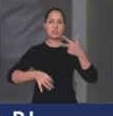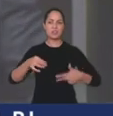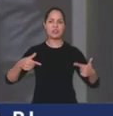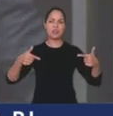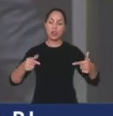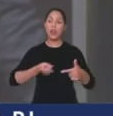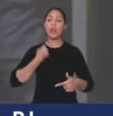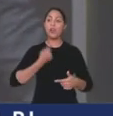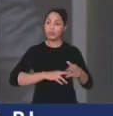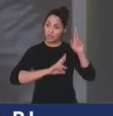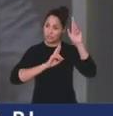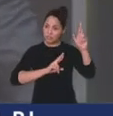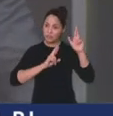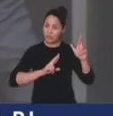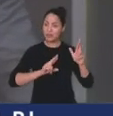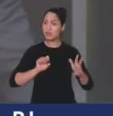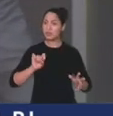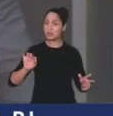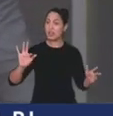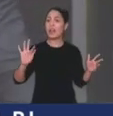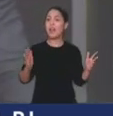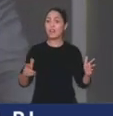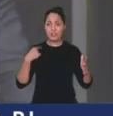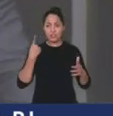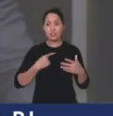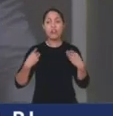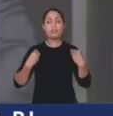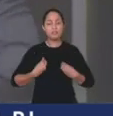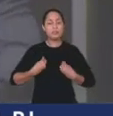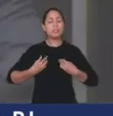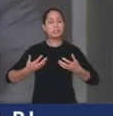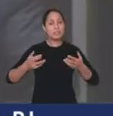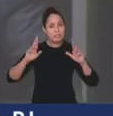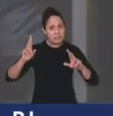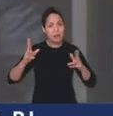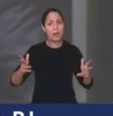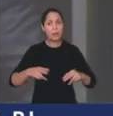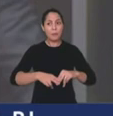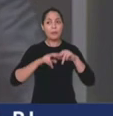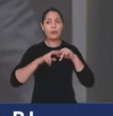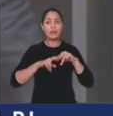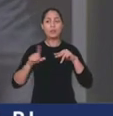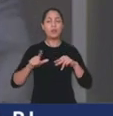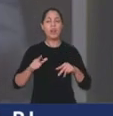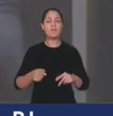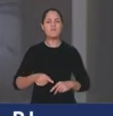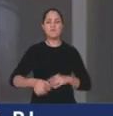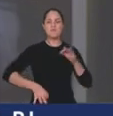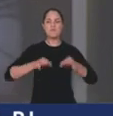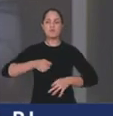esperamos de um ministro do STF, porque o que nós vivemos hoje no Brasil não é nem mais ativismo judicial, é uma